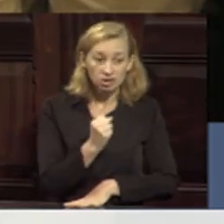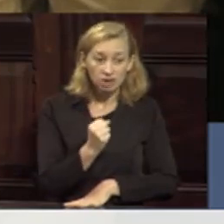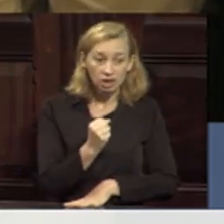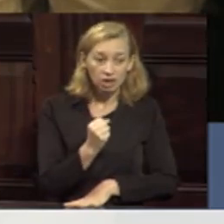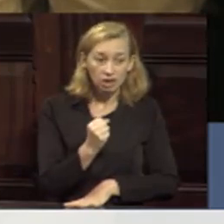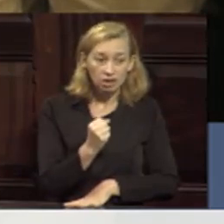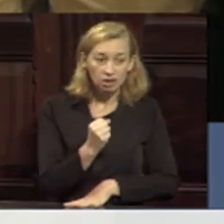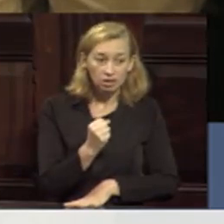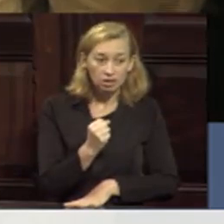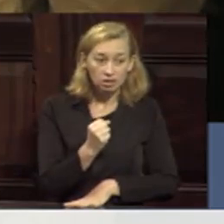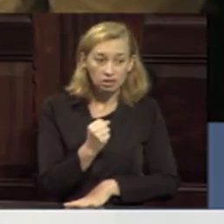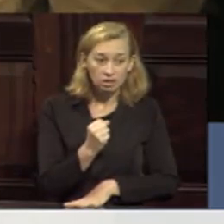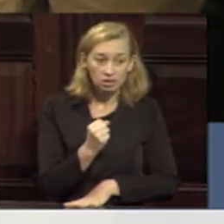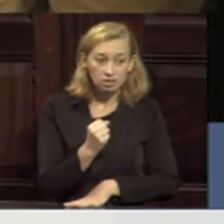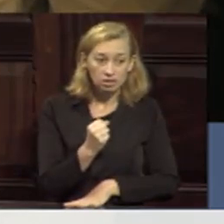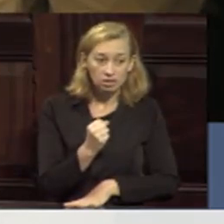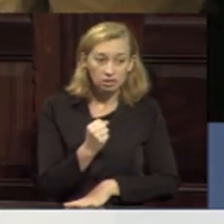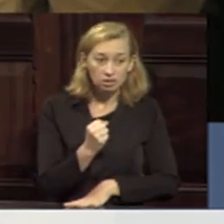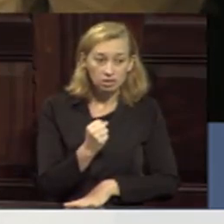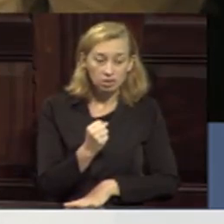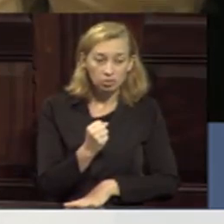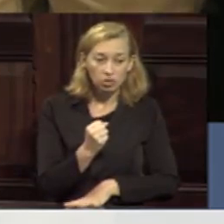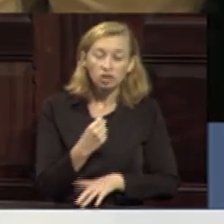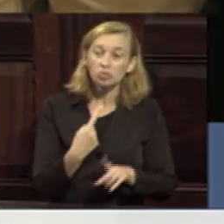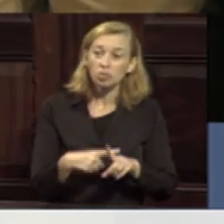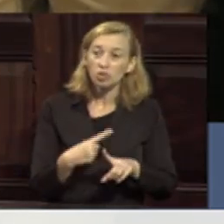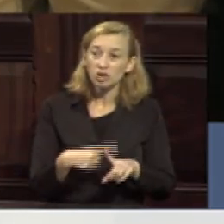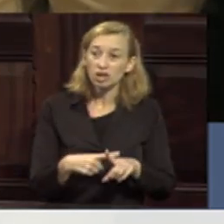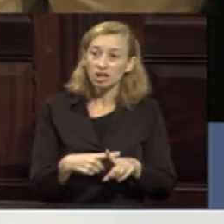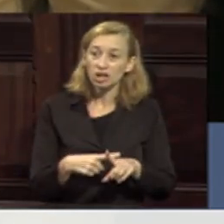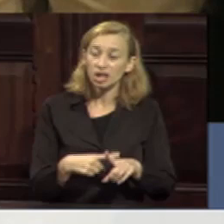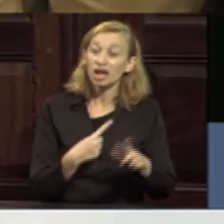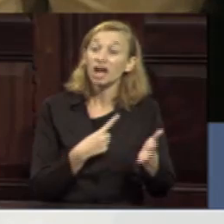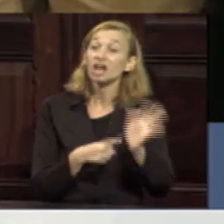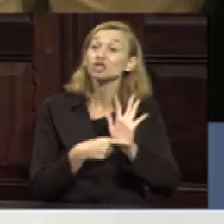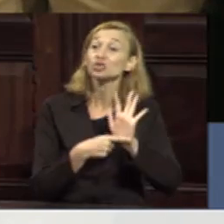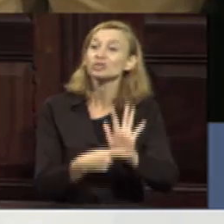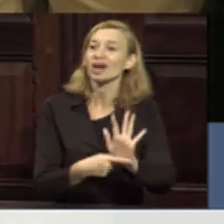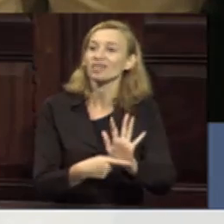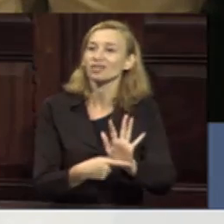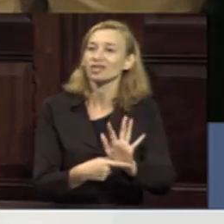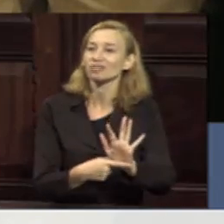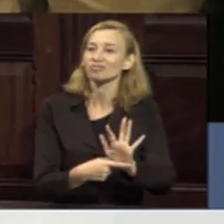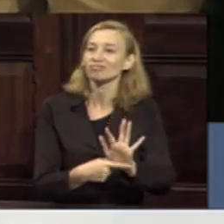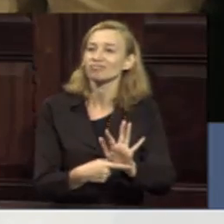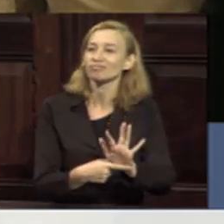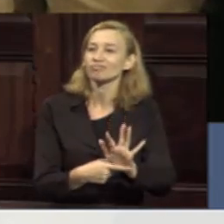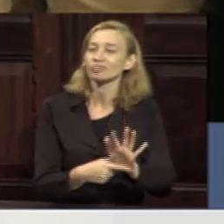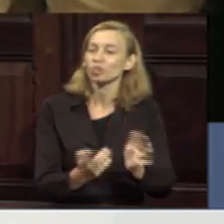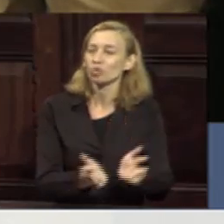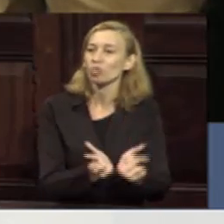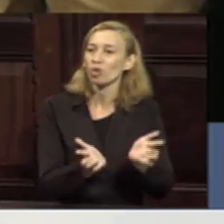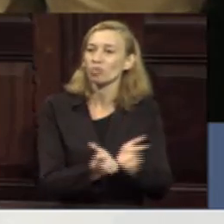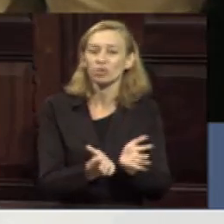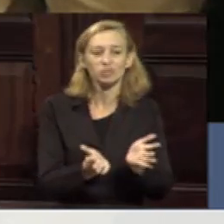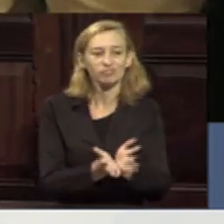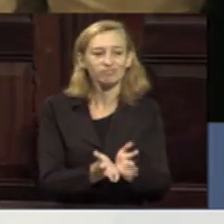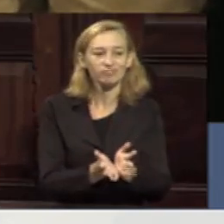Por isso exatamente que ela foi morta. Podem ter até outras implicações, mas ninguém